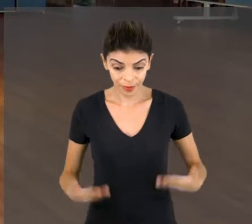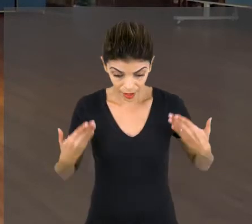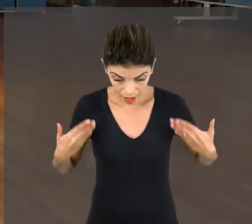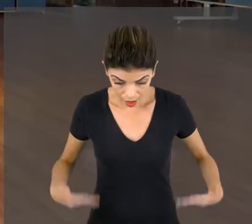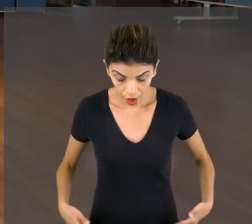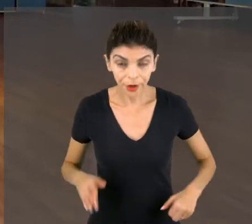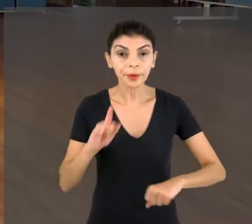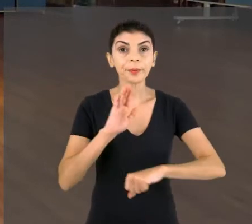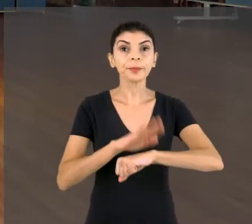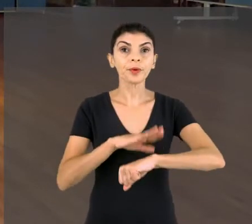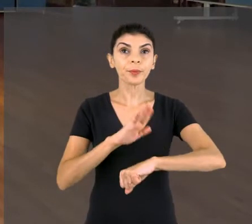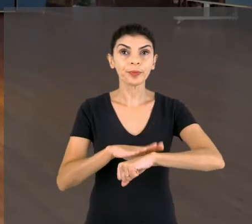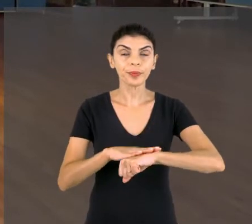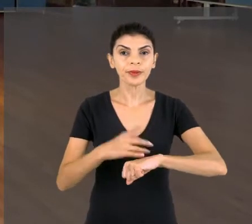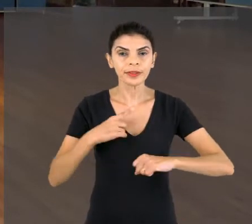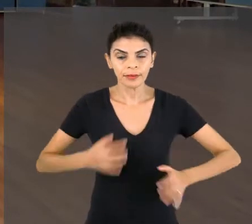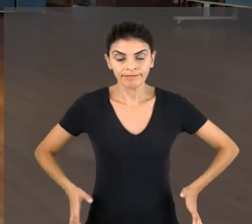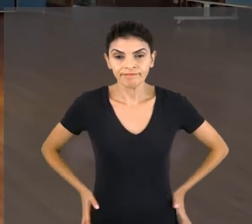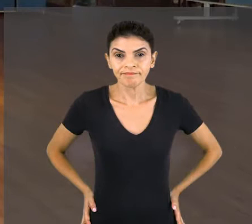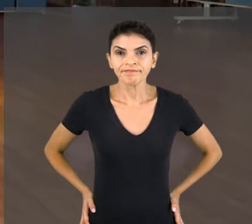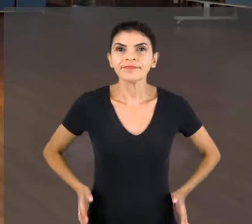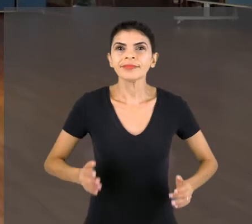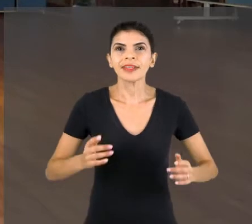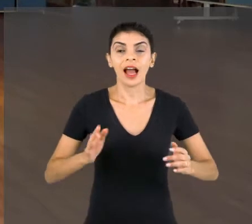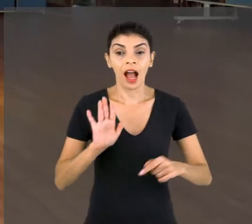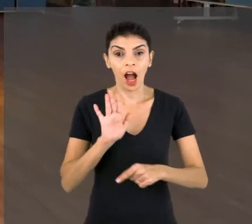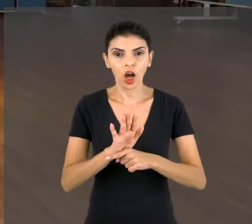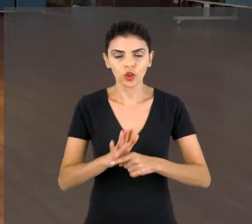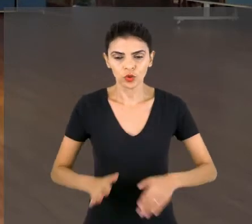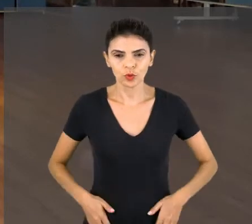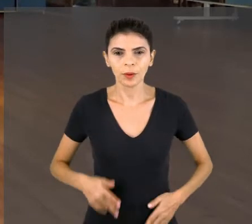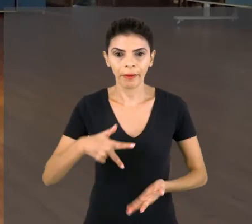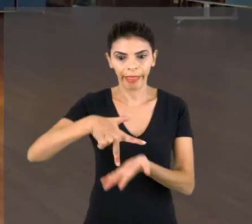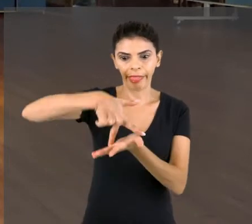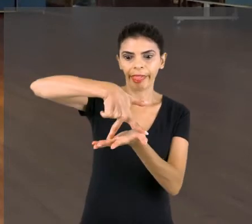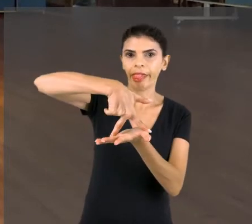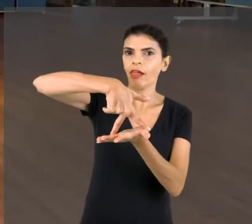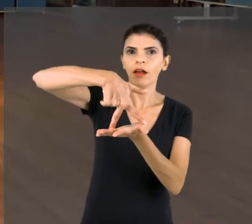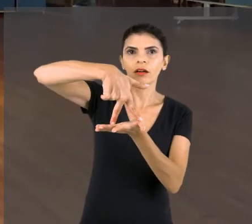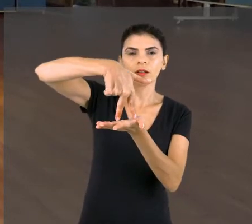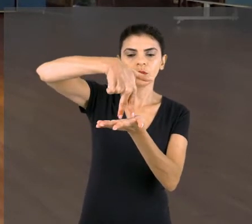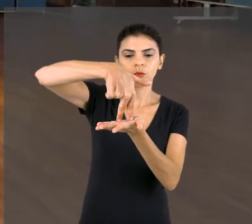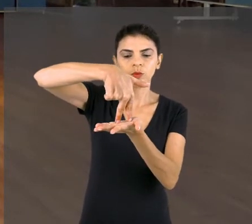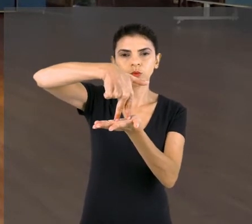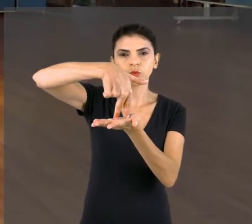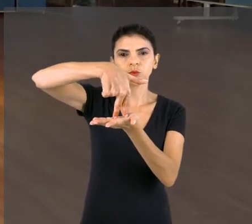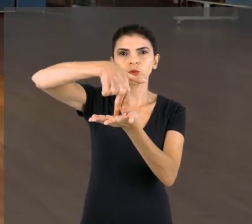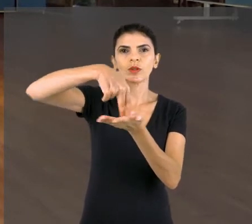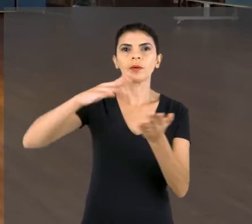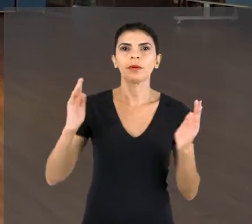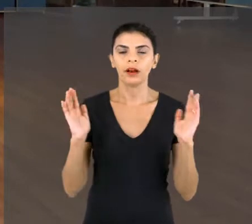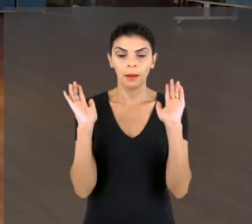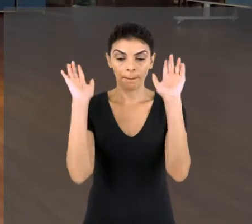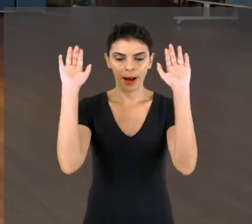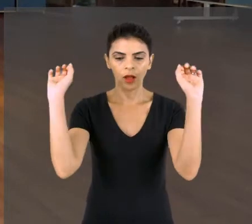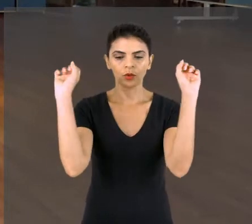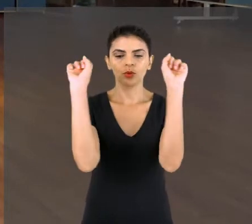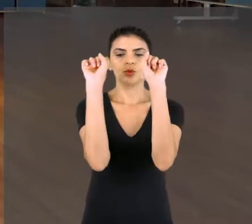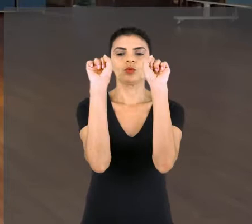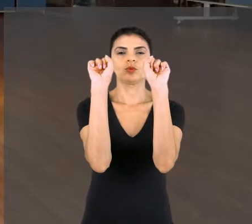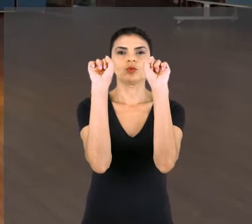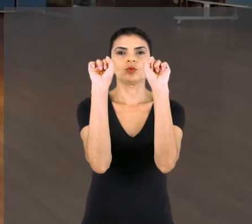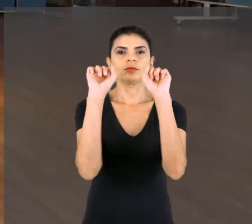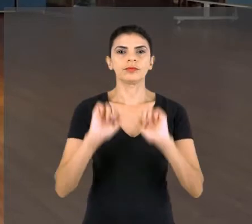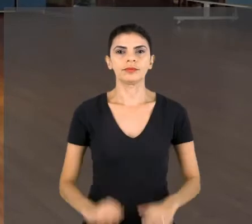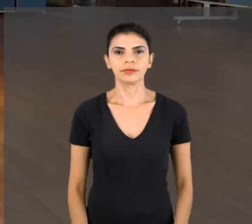Nesse momento, é muito importante que a gente, enquanto volante, ajude a fechar a perna para o portô poder também fechar os braços.